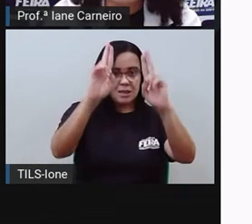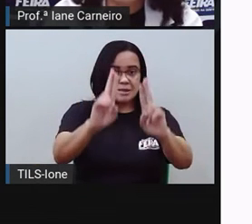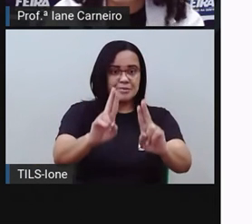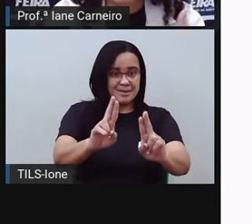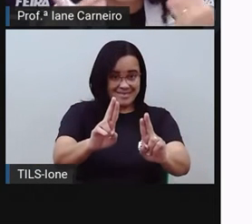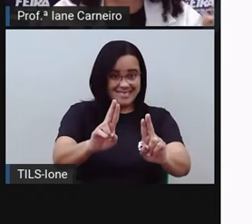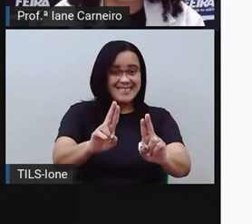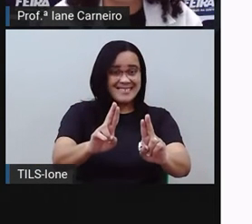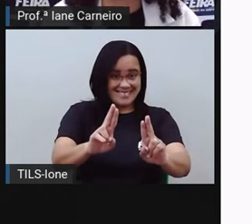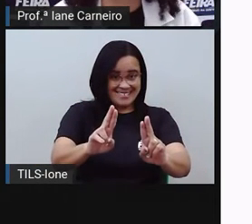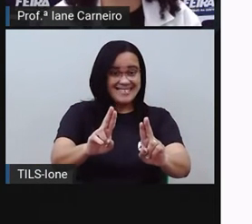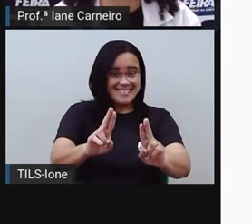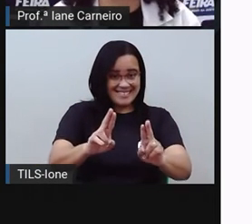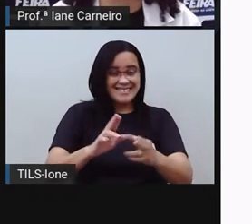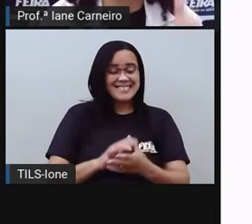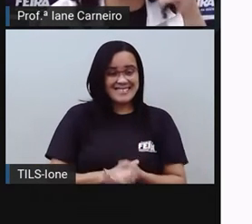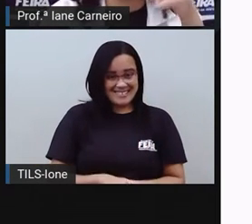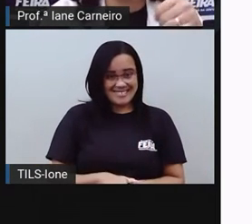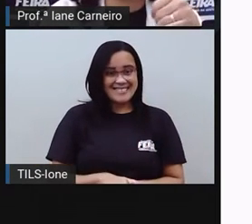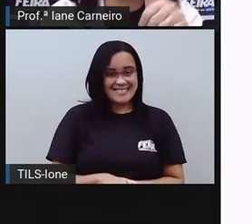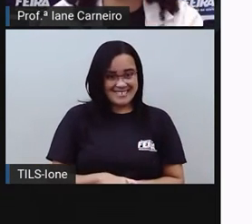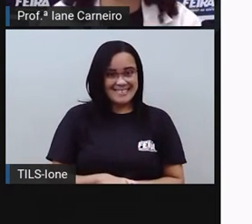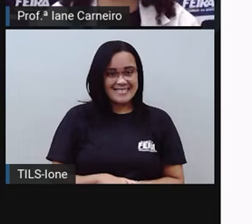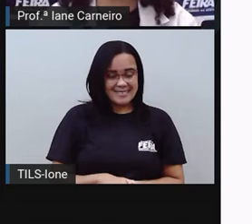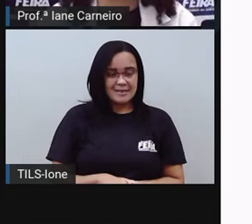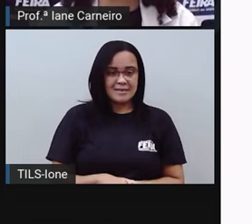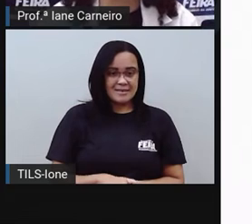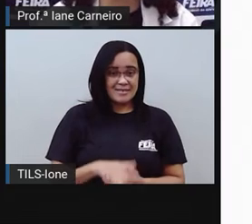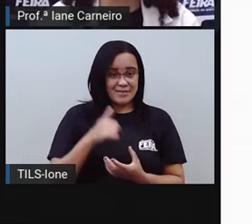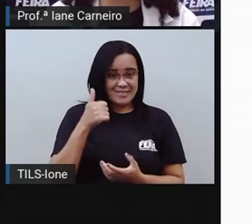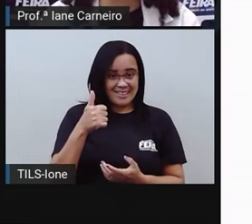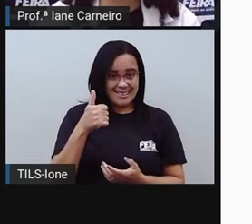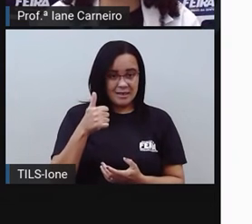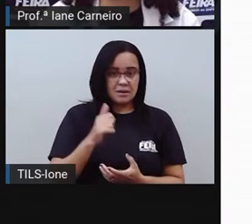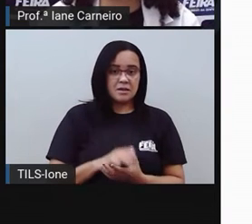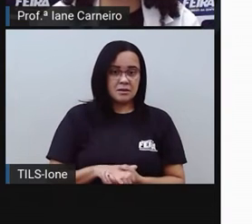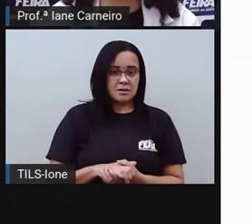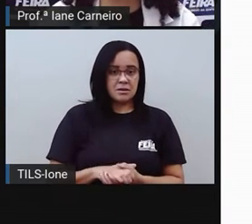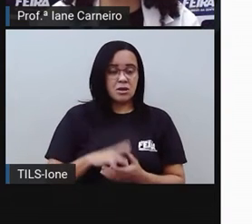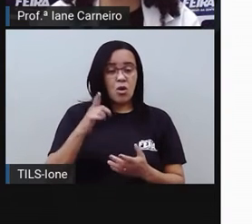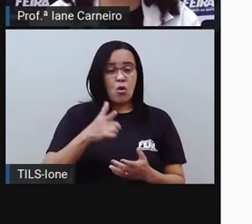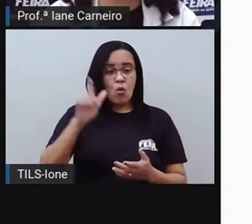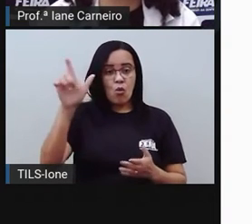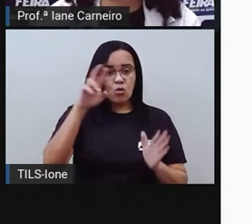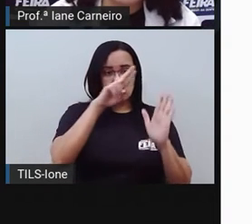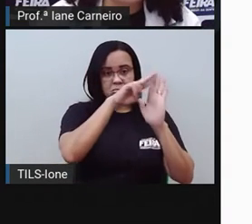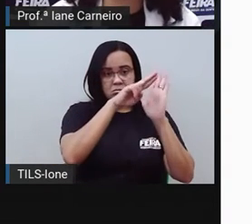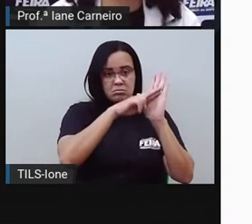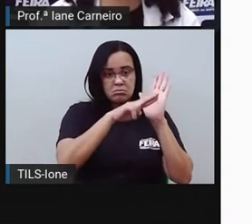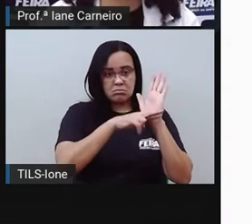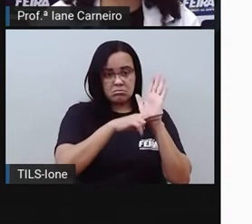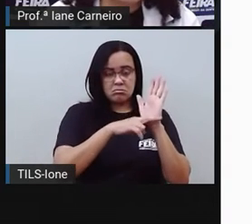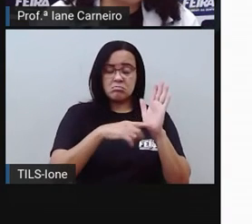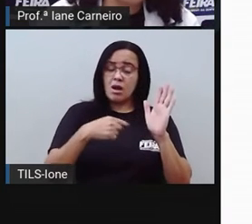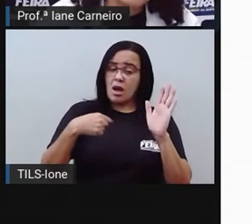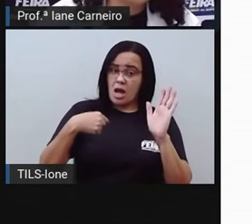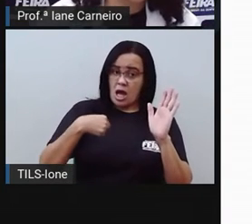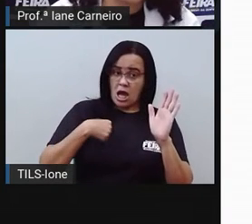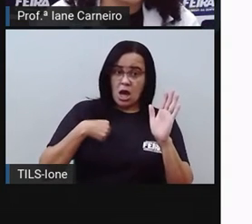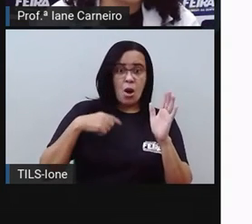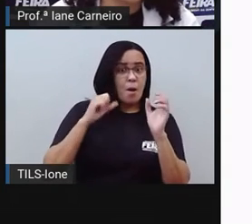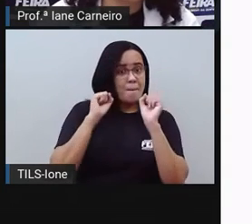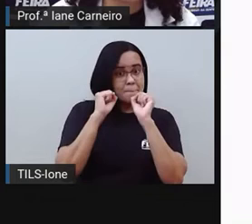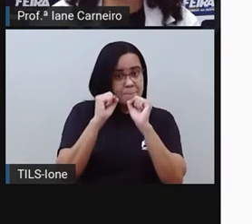ele precisa ser atendido antes de você. Joia? Outra regra, ó, eu posso respeitar